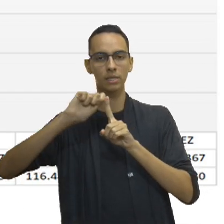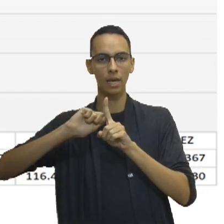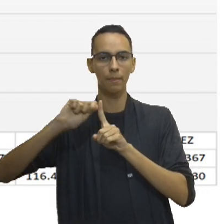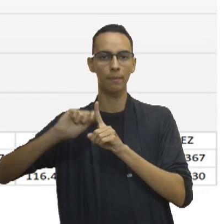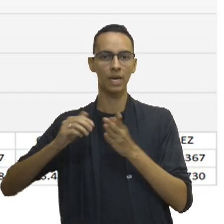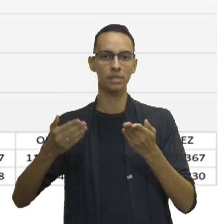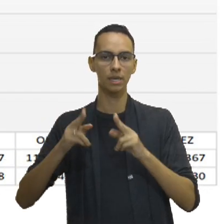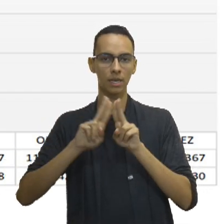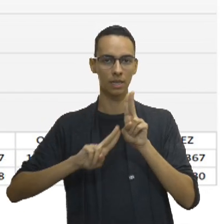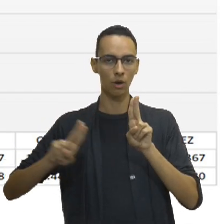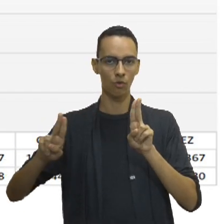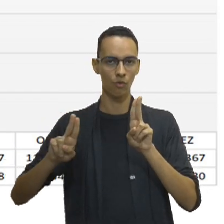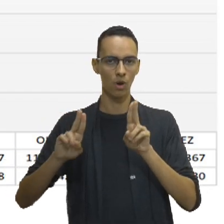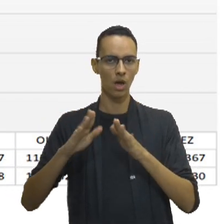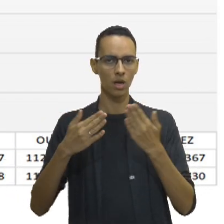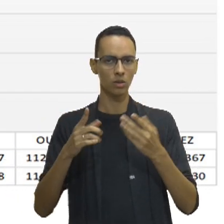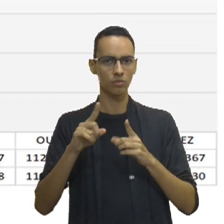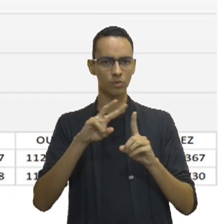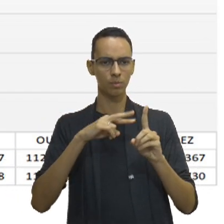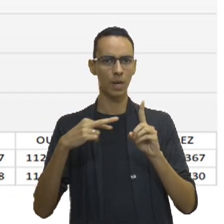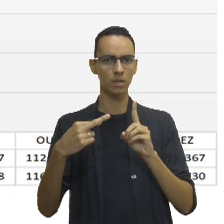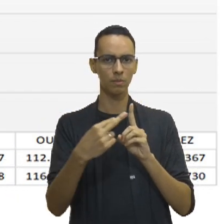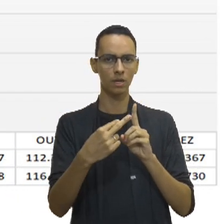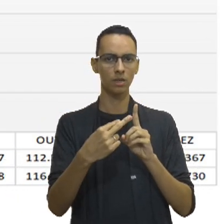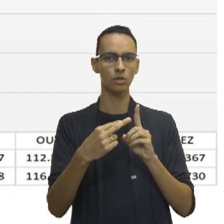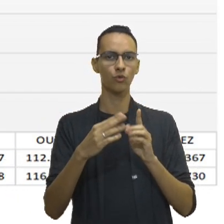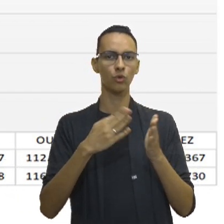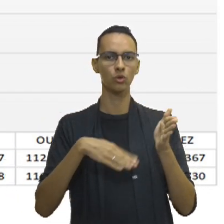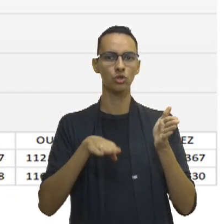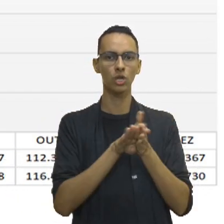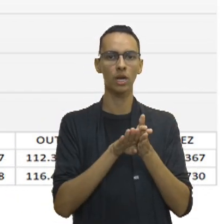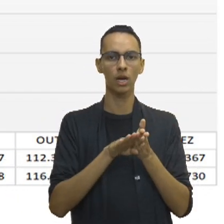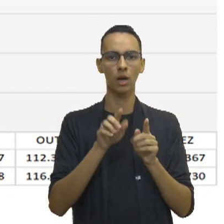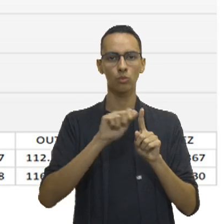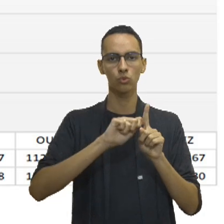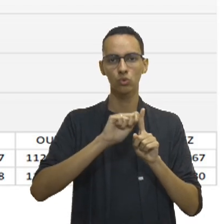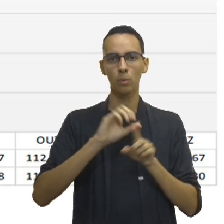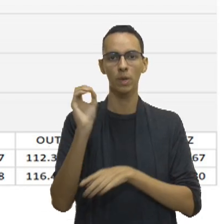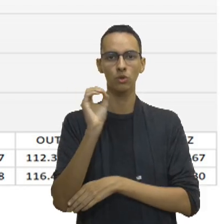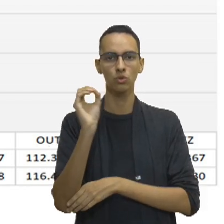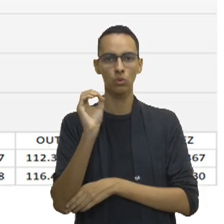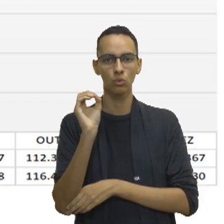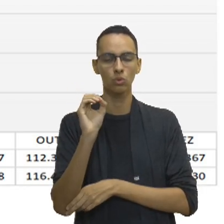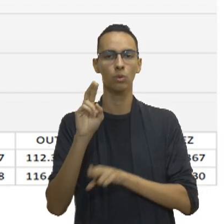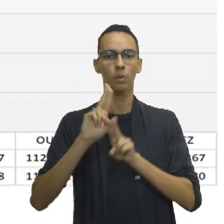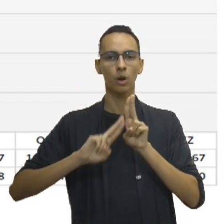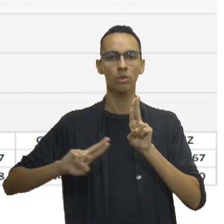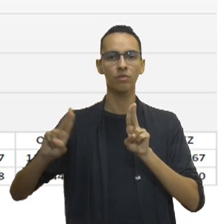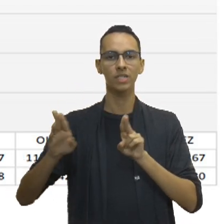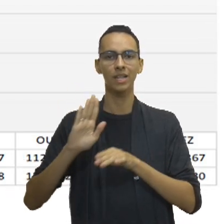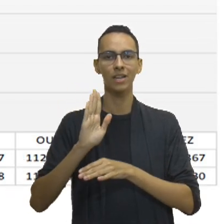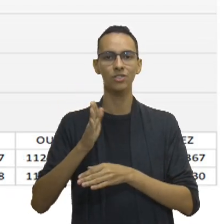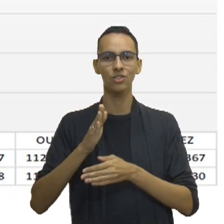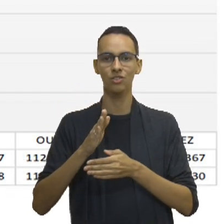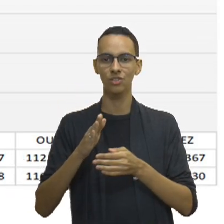Então, reparem que a hora que a gente chega em outubro, essencialmente a universidade já gastou todo o seu